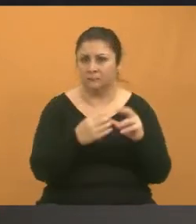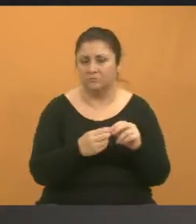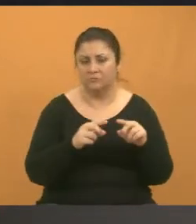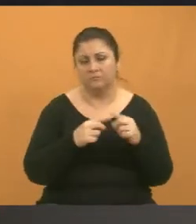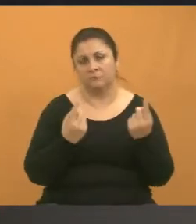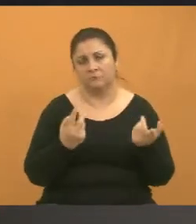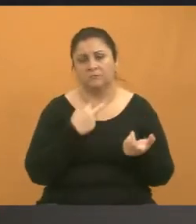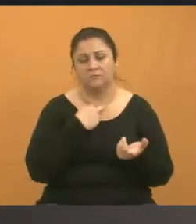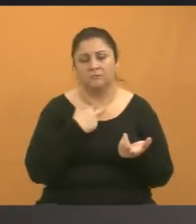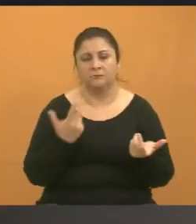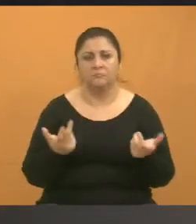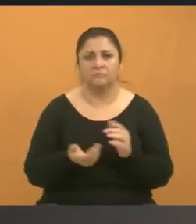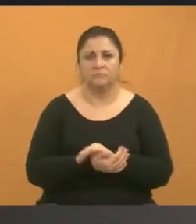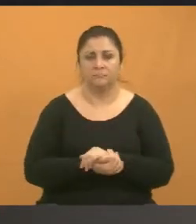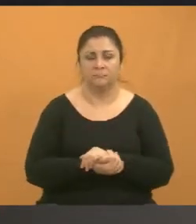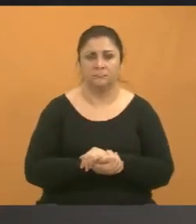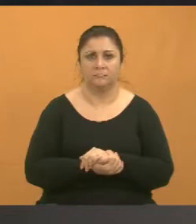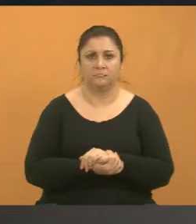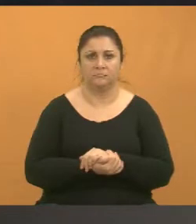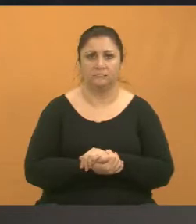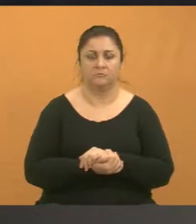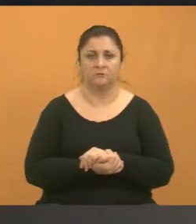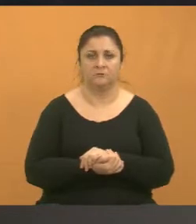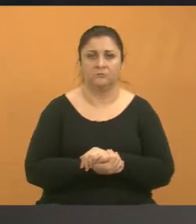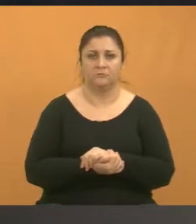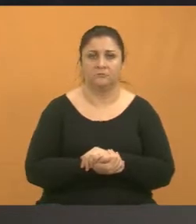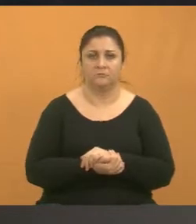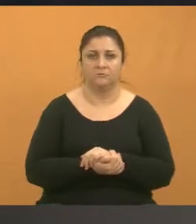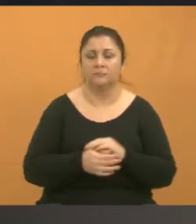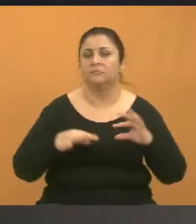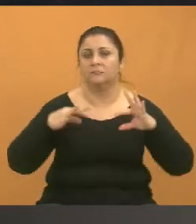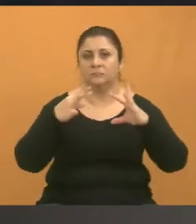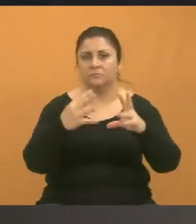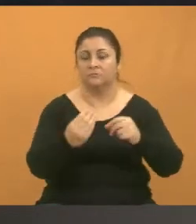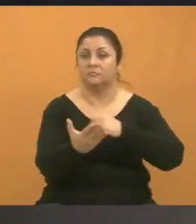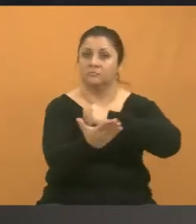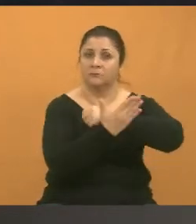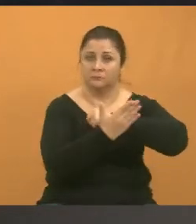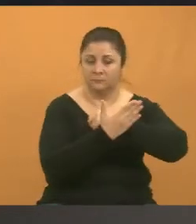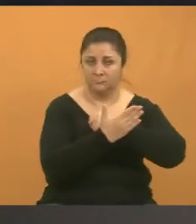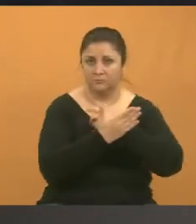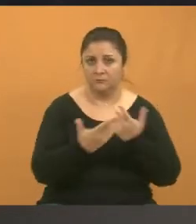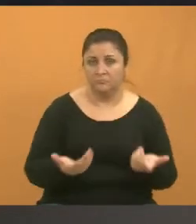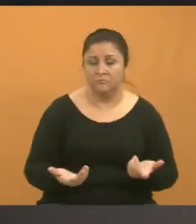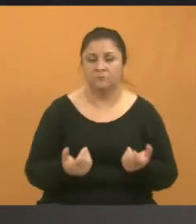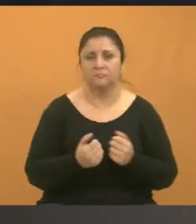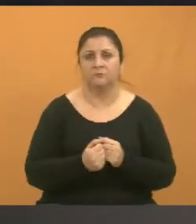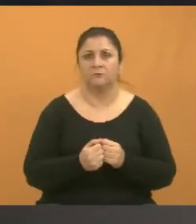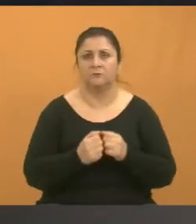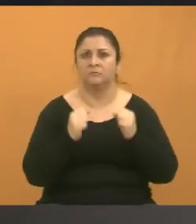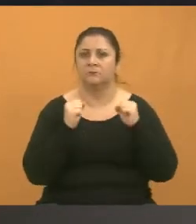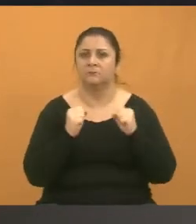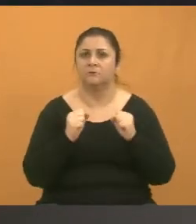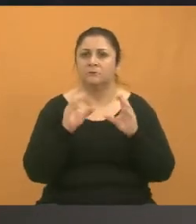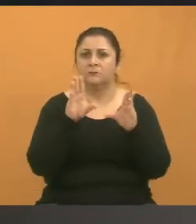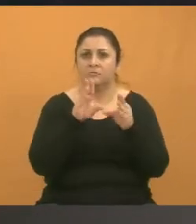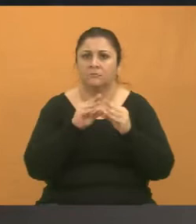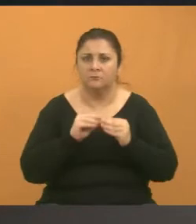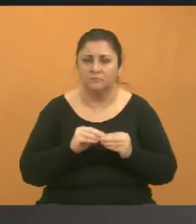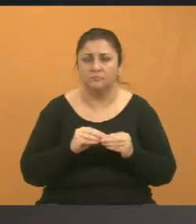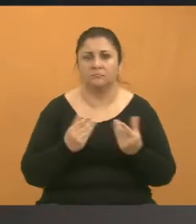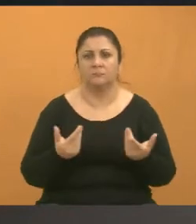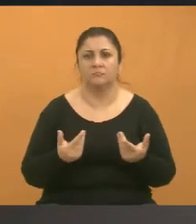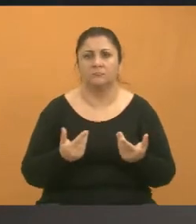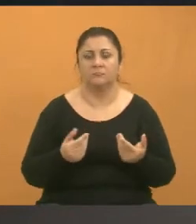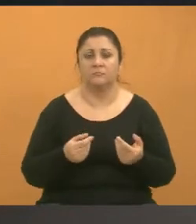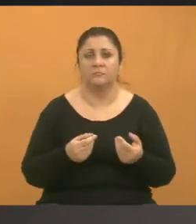é assim que a coisa funciona. Então, qualquer ajuda que vier, né, de fora, que possa somar junto para